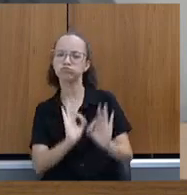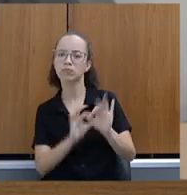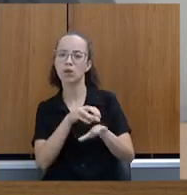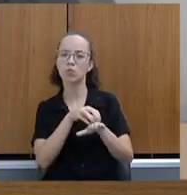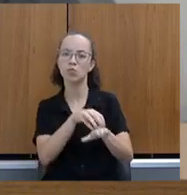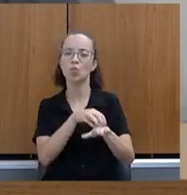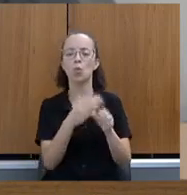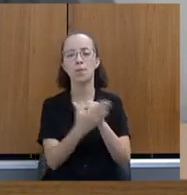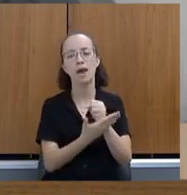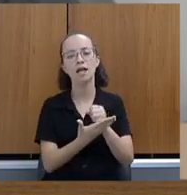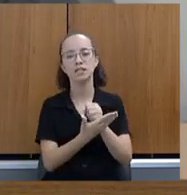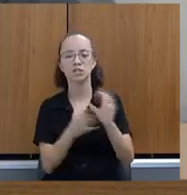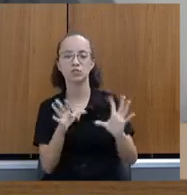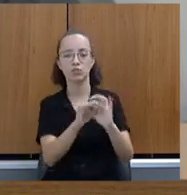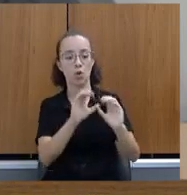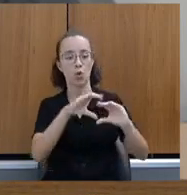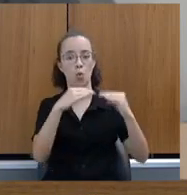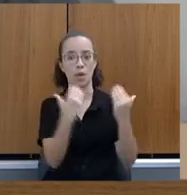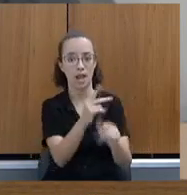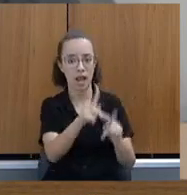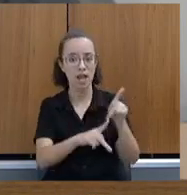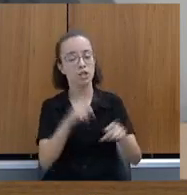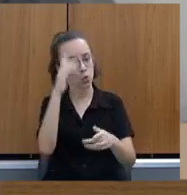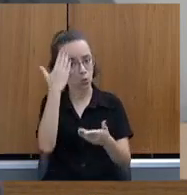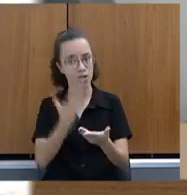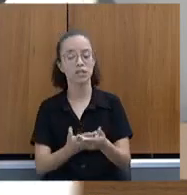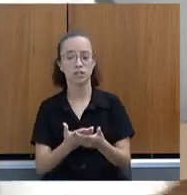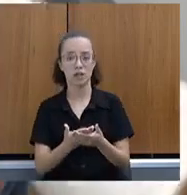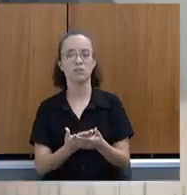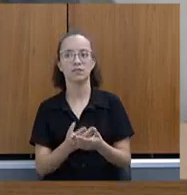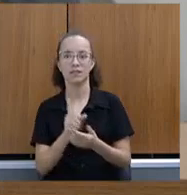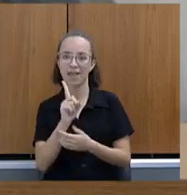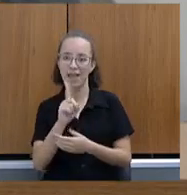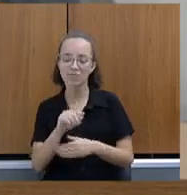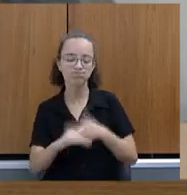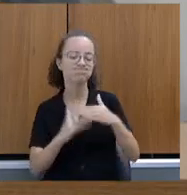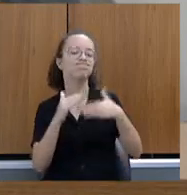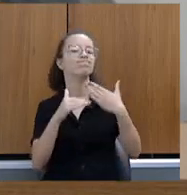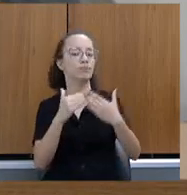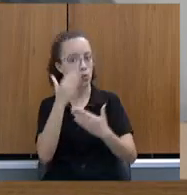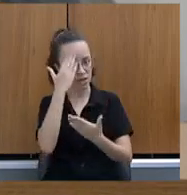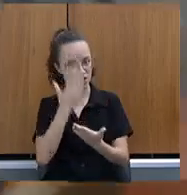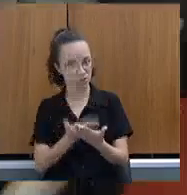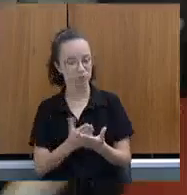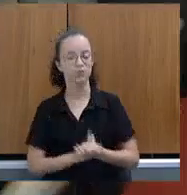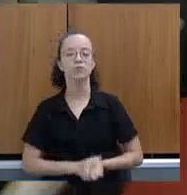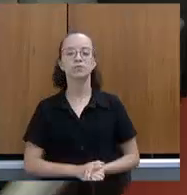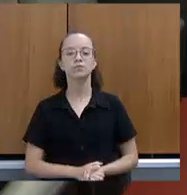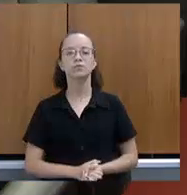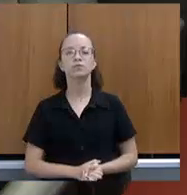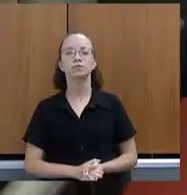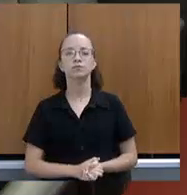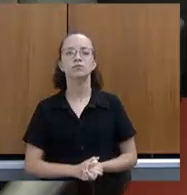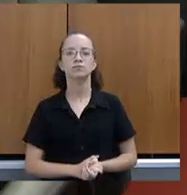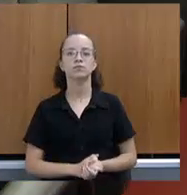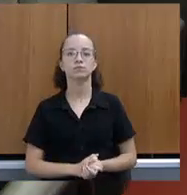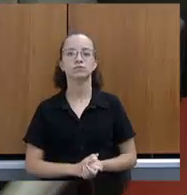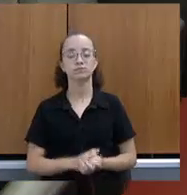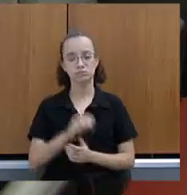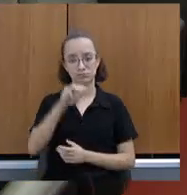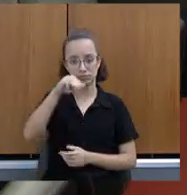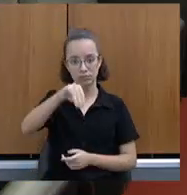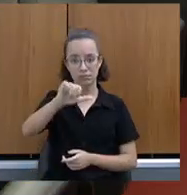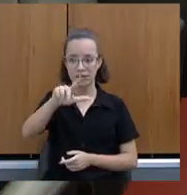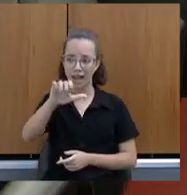bases Comunitária que nós acreditamos nele e é a tendência viu Milena já fica aí como ordem para ser